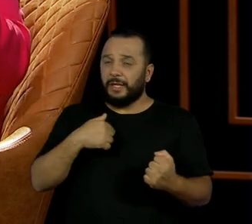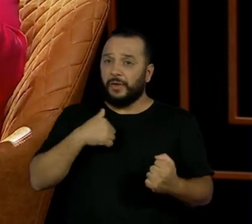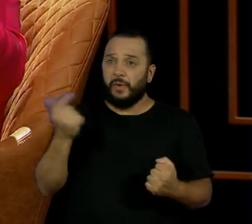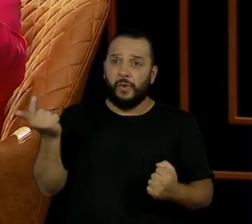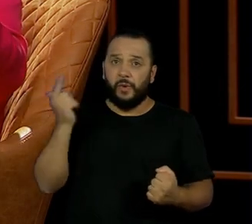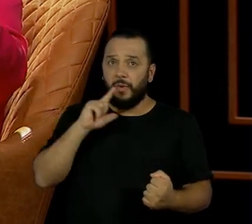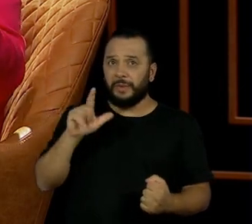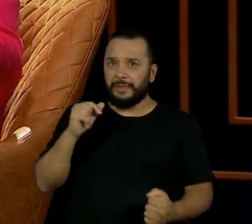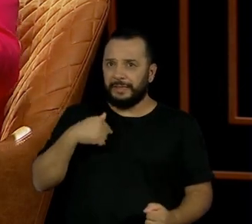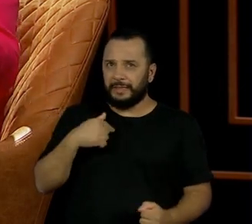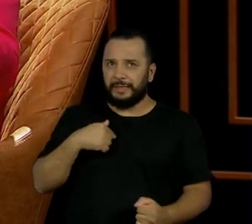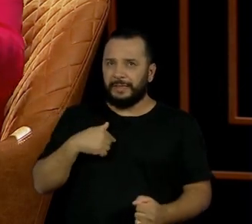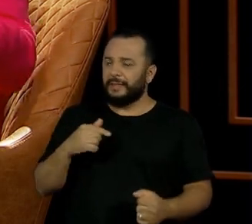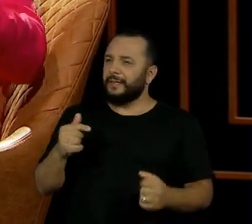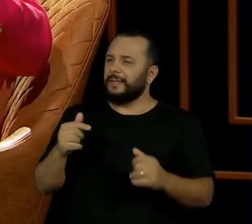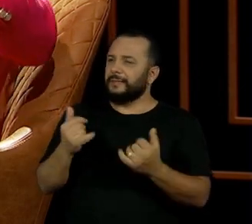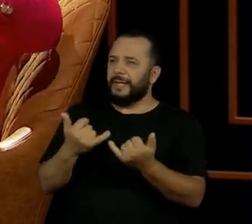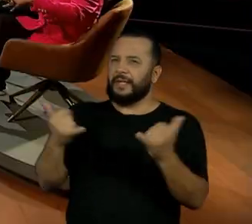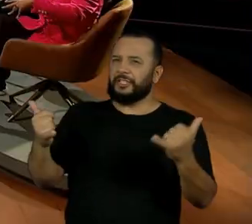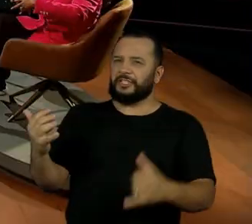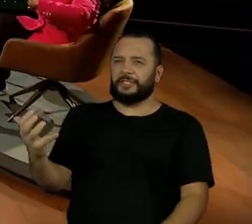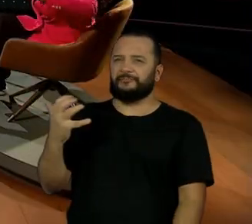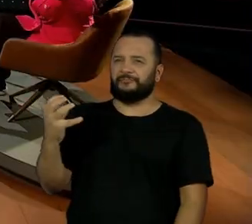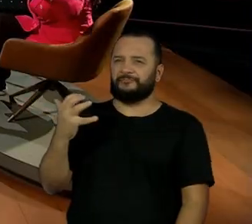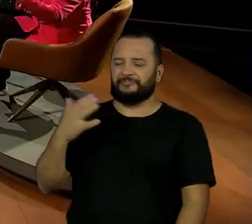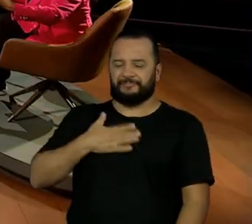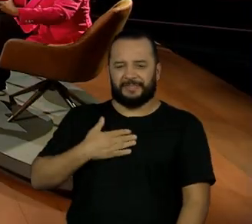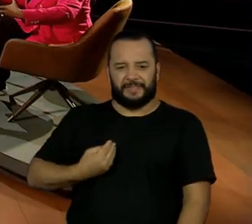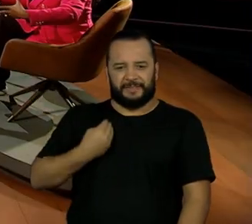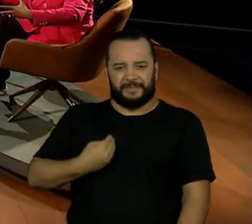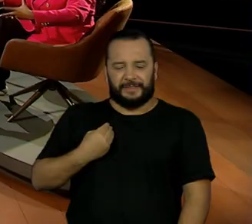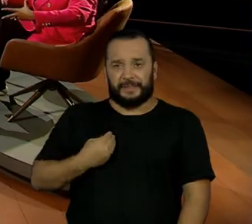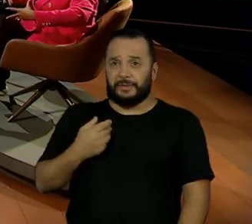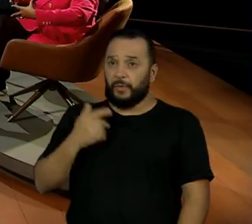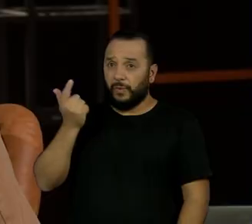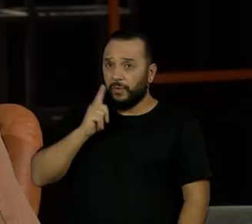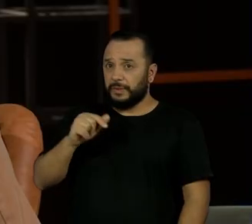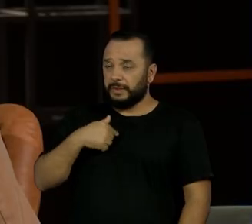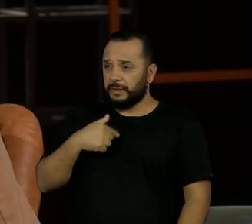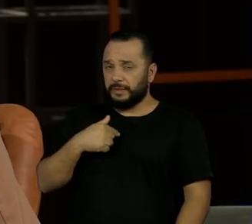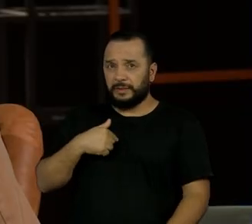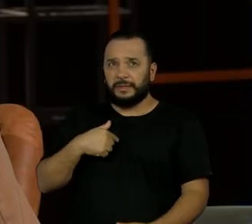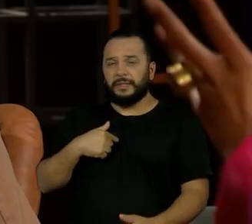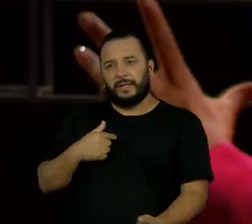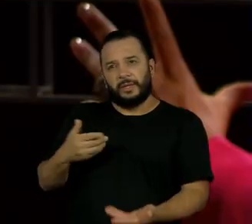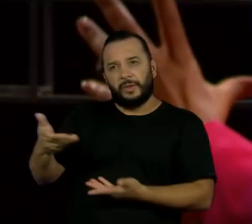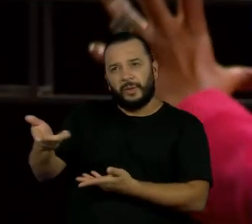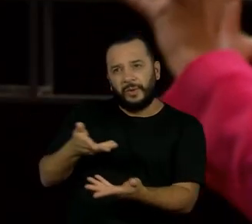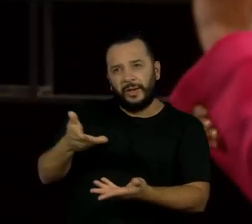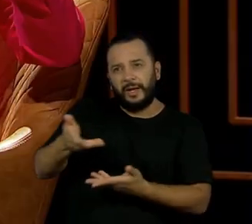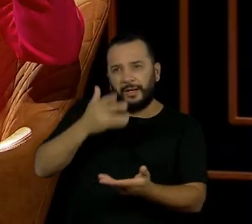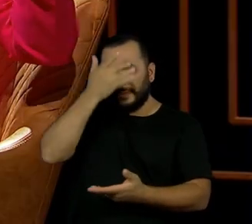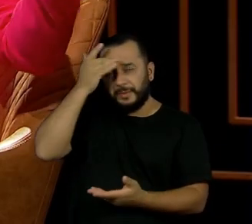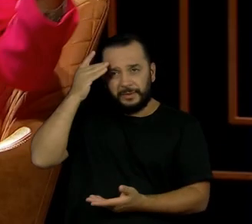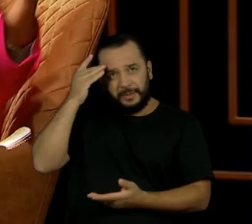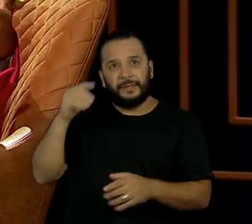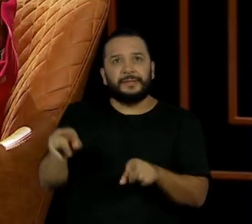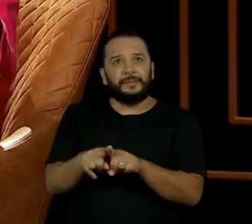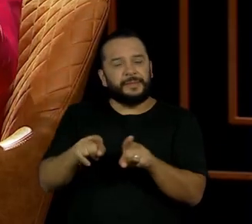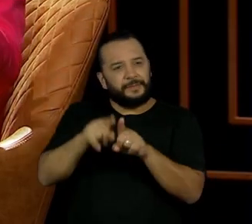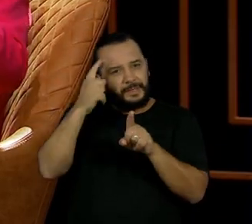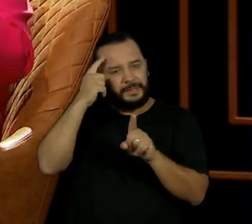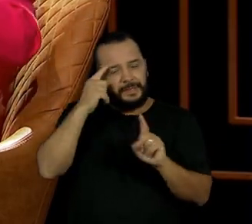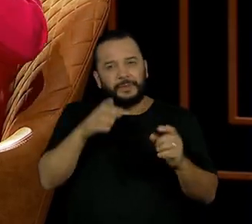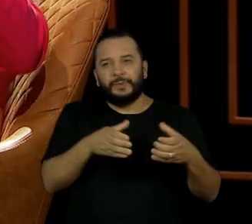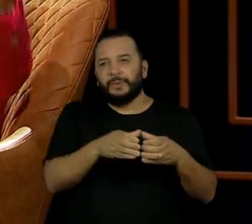absorver aquela energia se eu vou conseguir trocar com as pessoas muito pensando na minha banda que é uma delícia